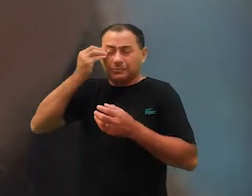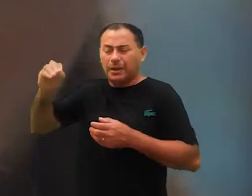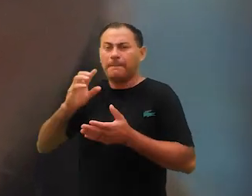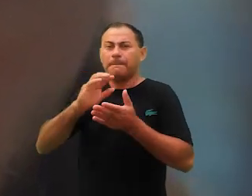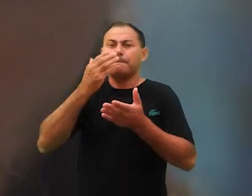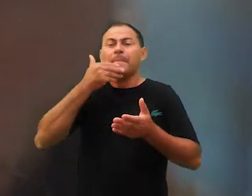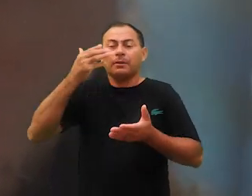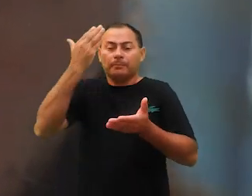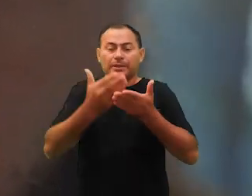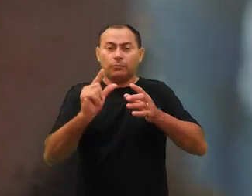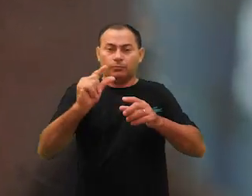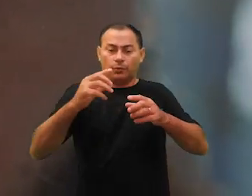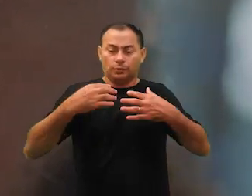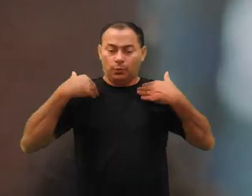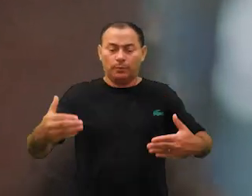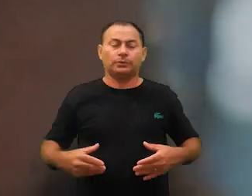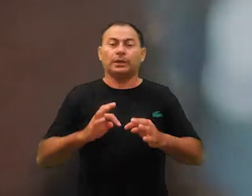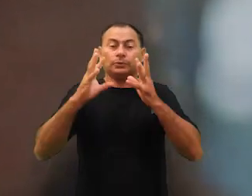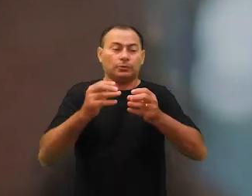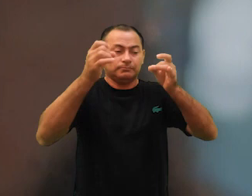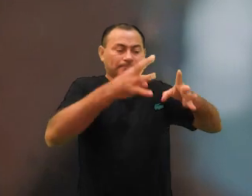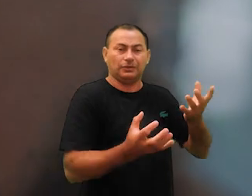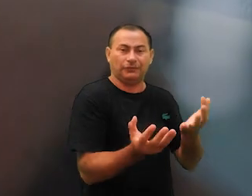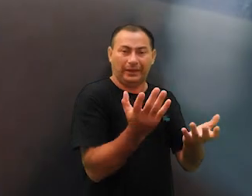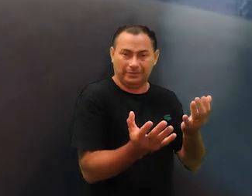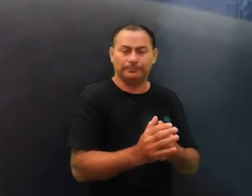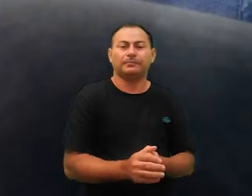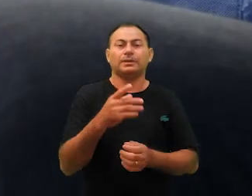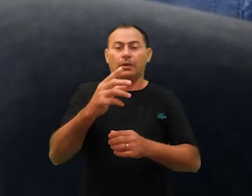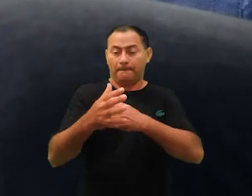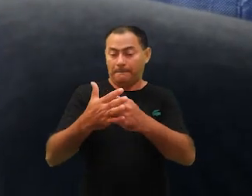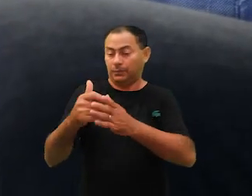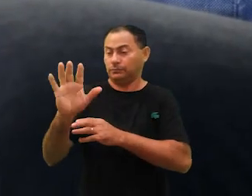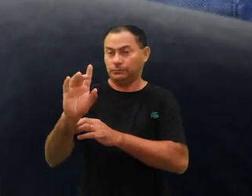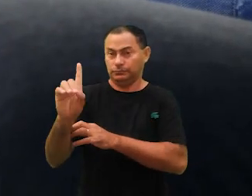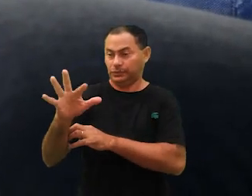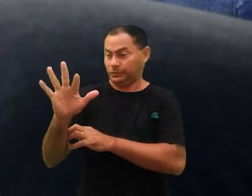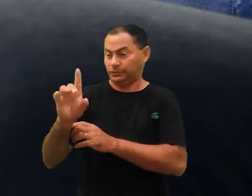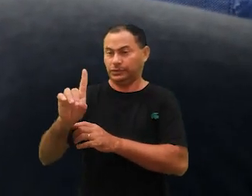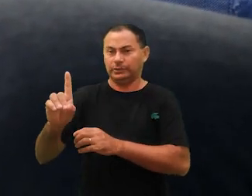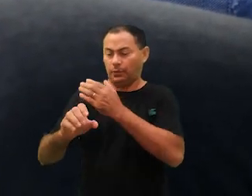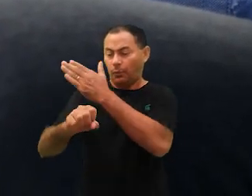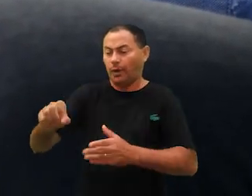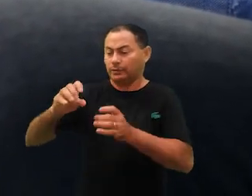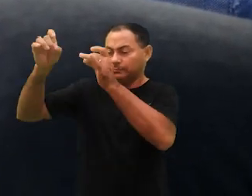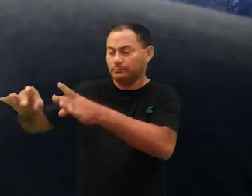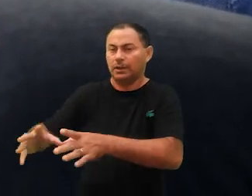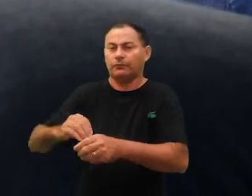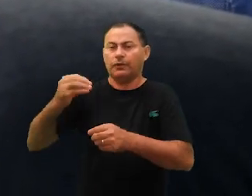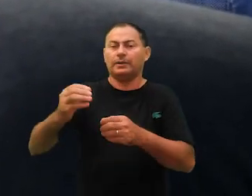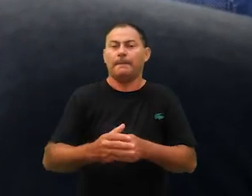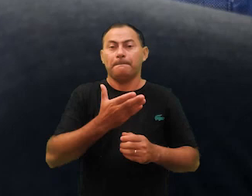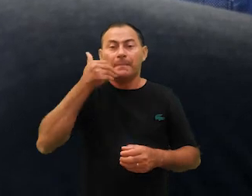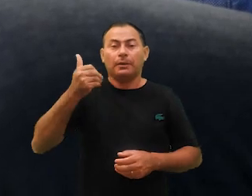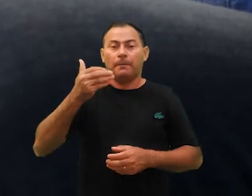É melhor perder uma parte do seu corpo do que ser todo ele lançado no inferno. E se a sua mão direita o fizer pecar, corte-a e